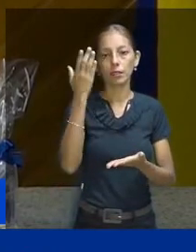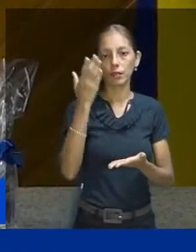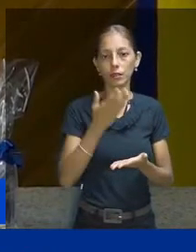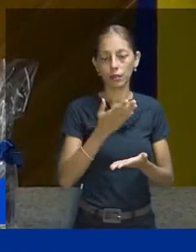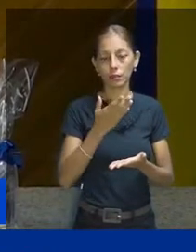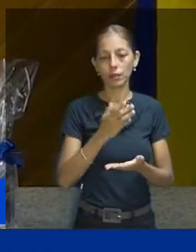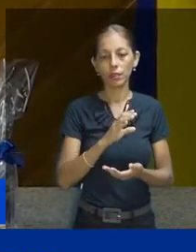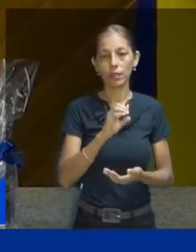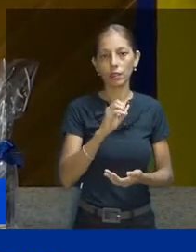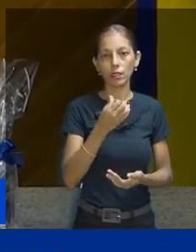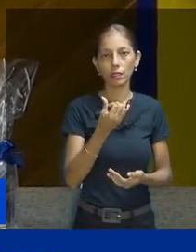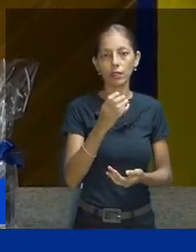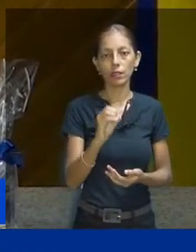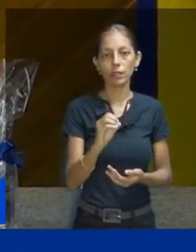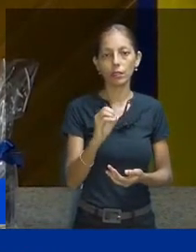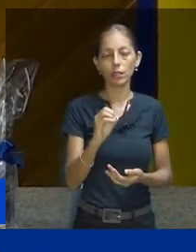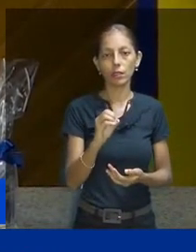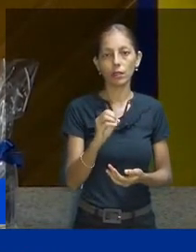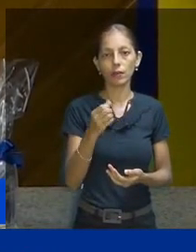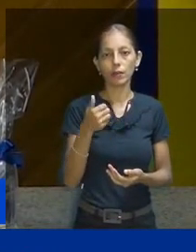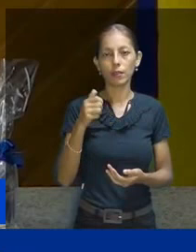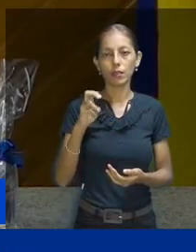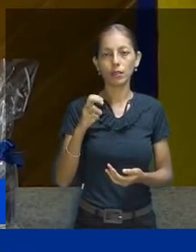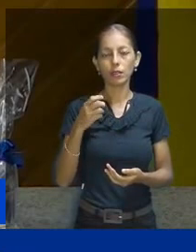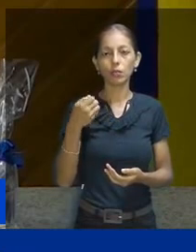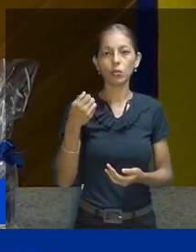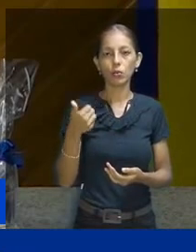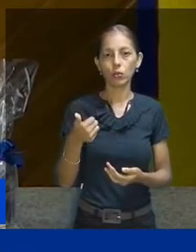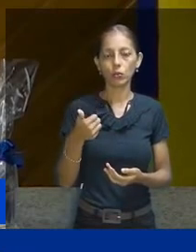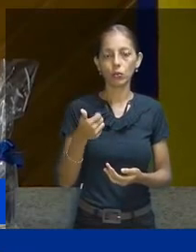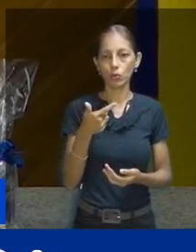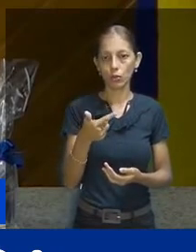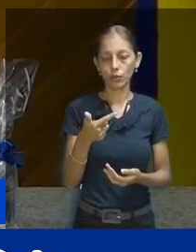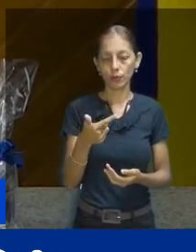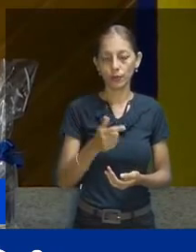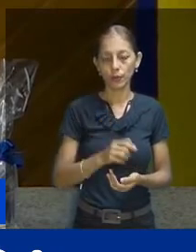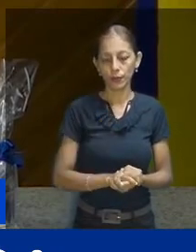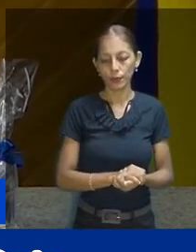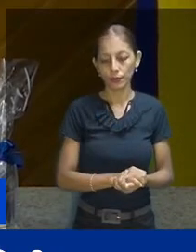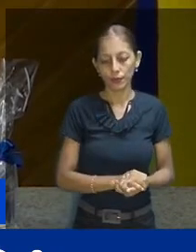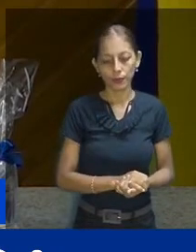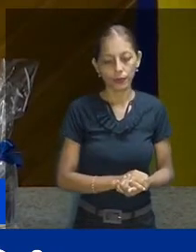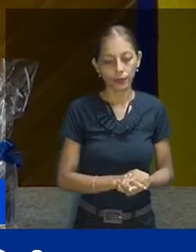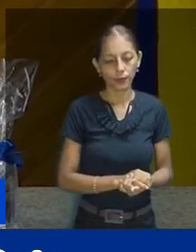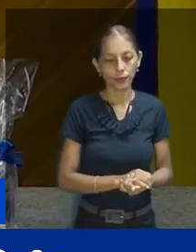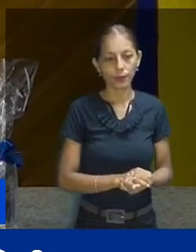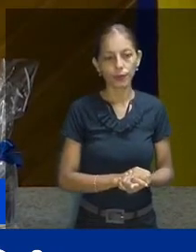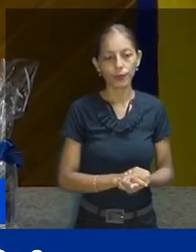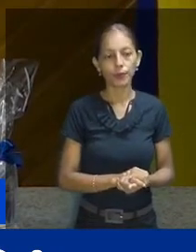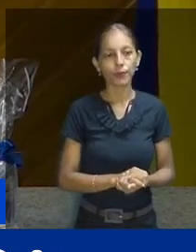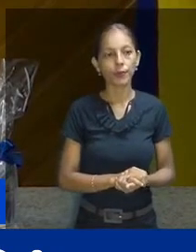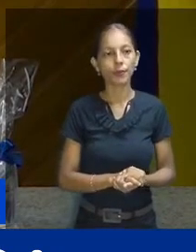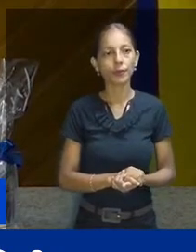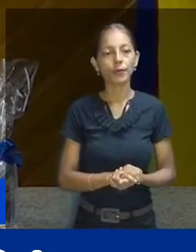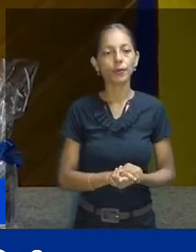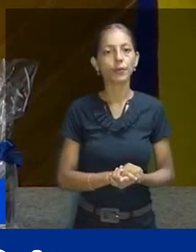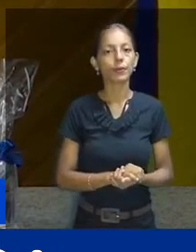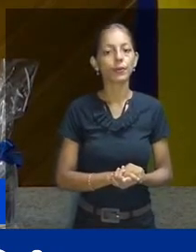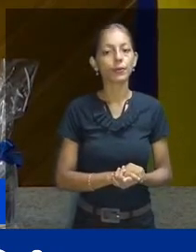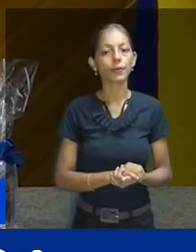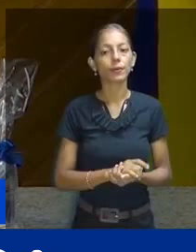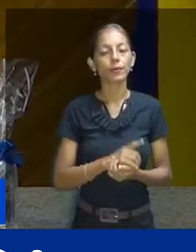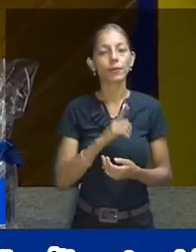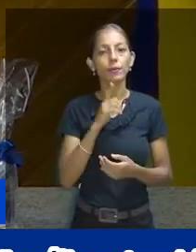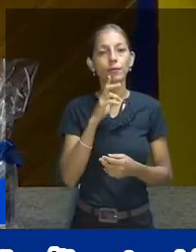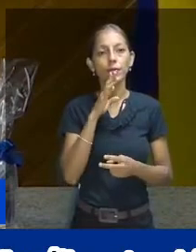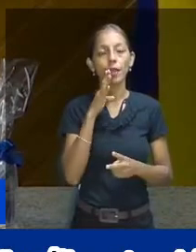060-1572 de 2022, origem Macapá, relator juiz Paulo Madeira, embargante é o Ministério Público Eleitoral, embargada é